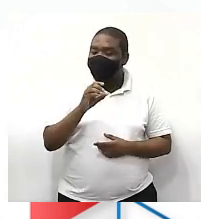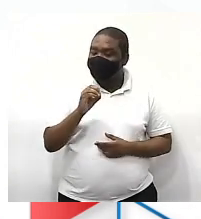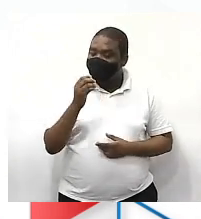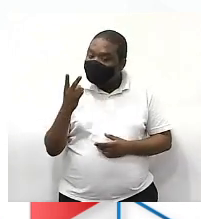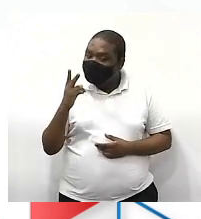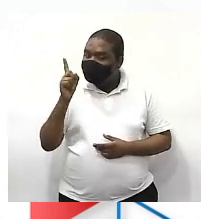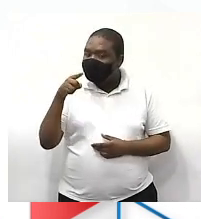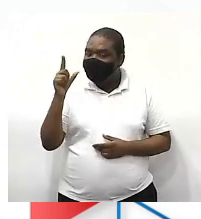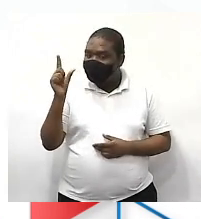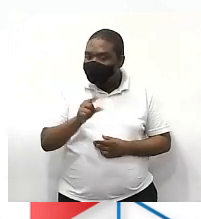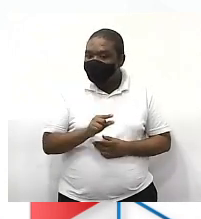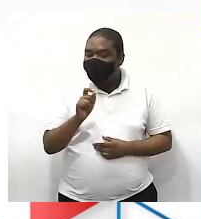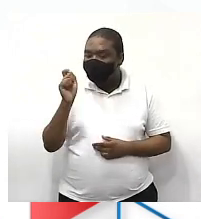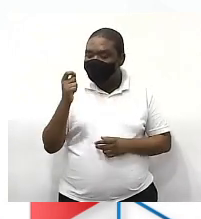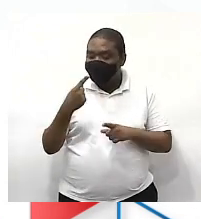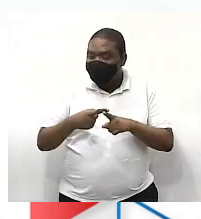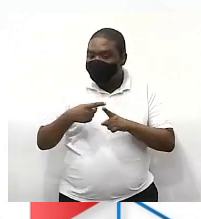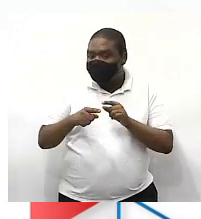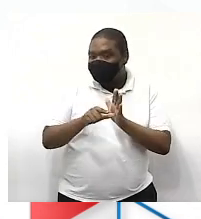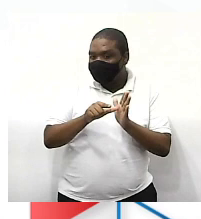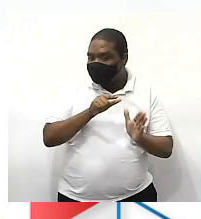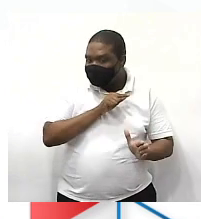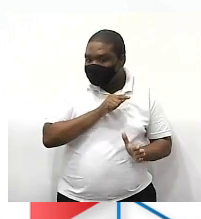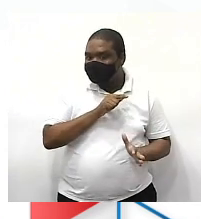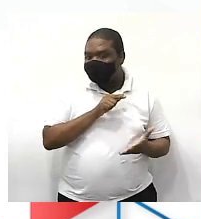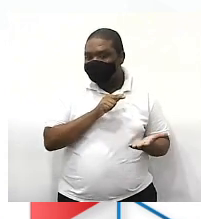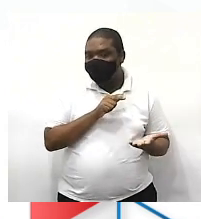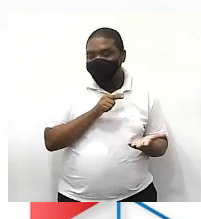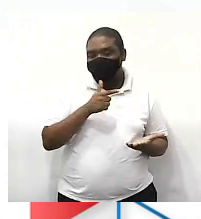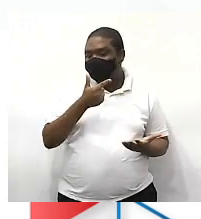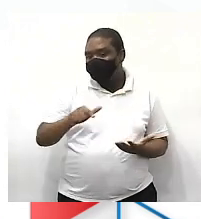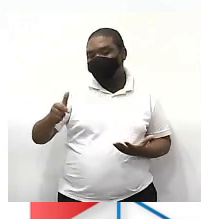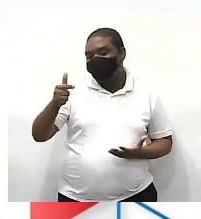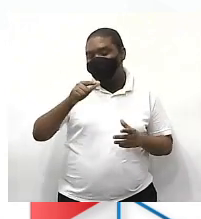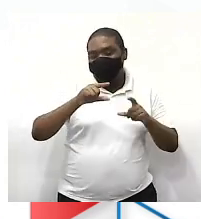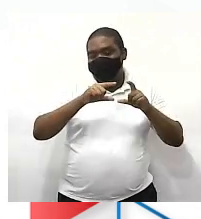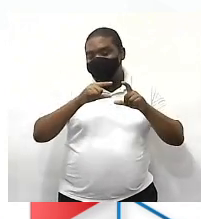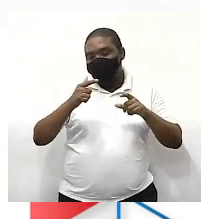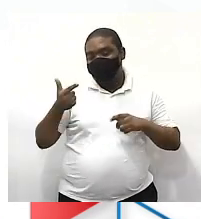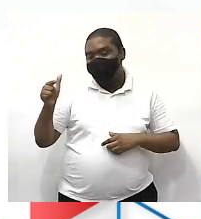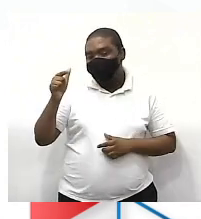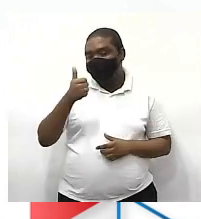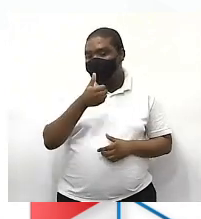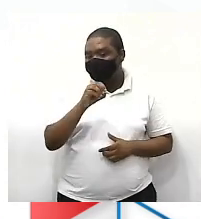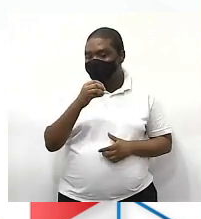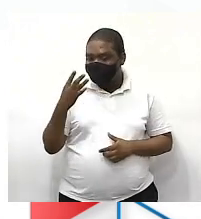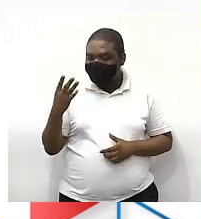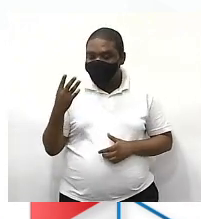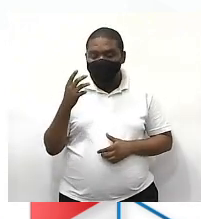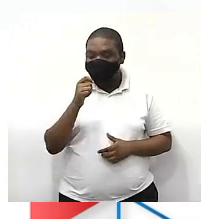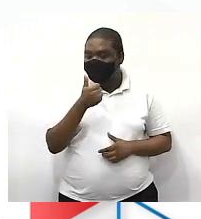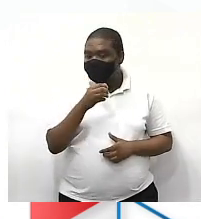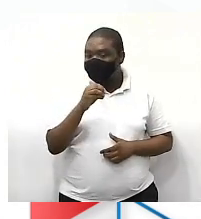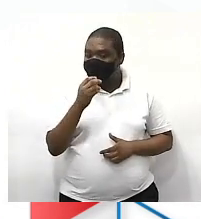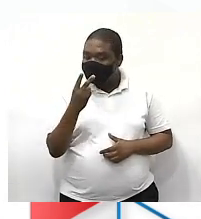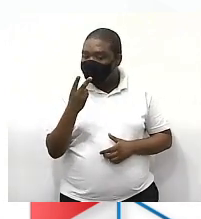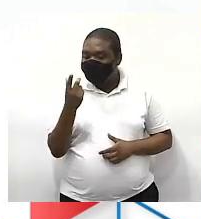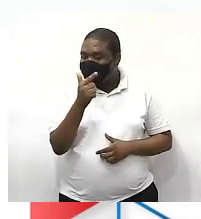é menor porque ele está antes. Ele nem aparece na reta. Aliás, o 102 não aparece porque ele